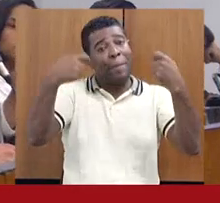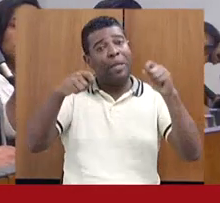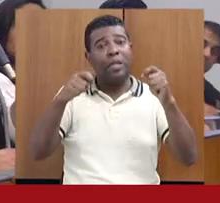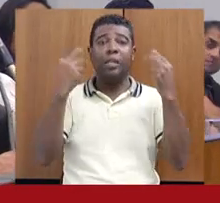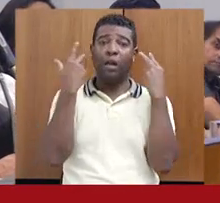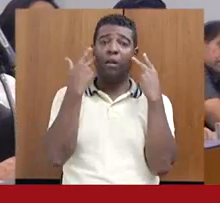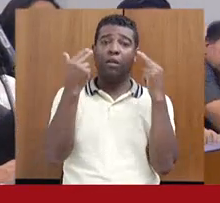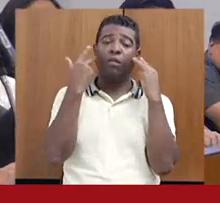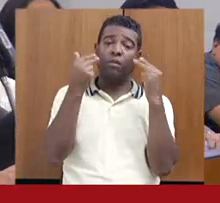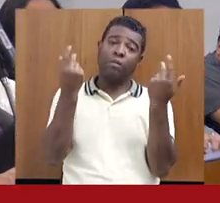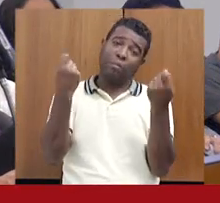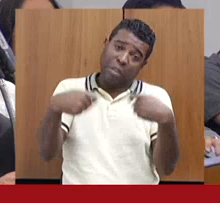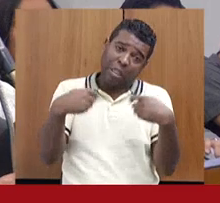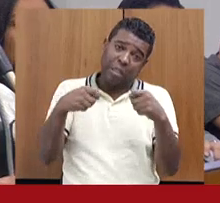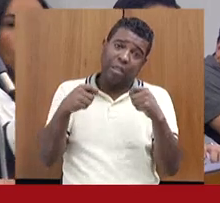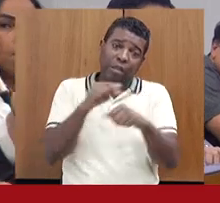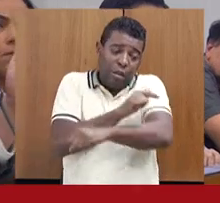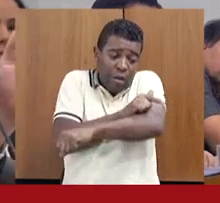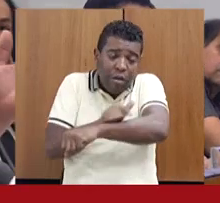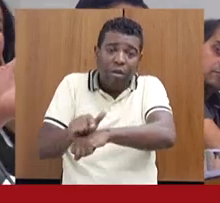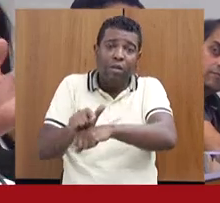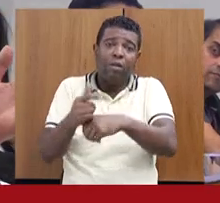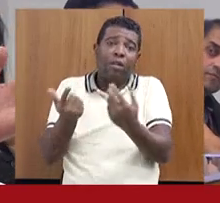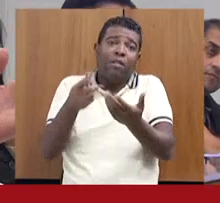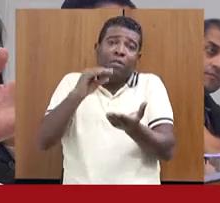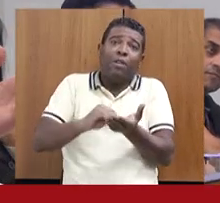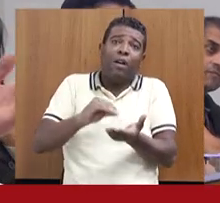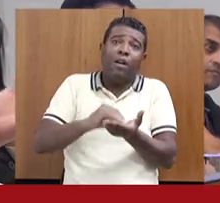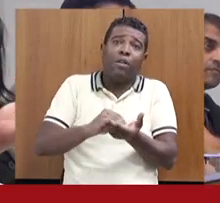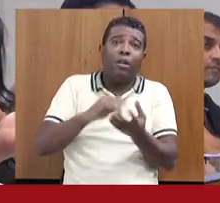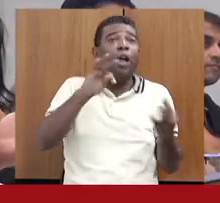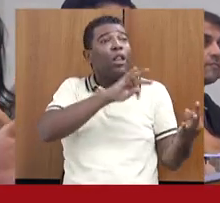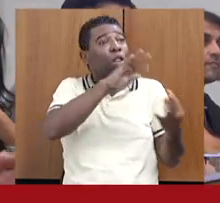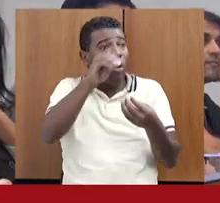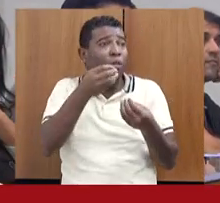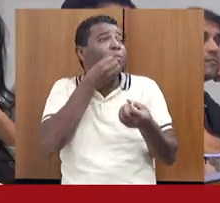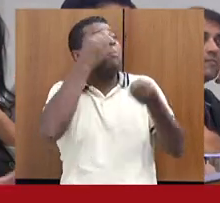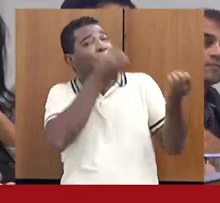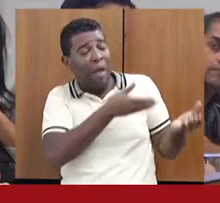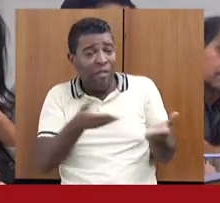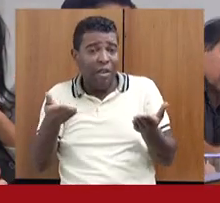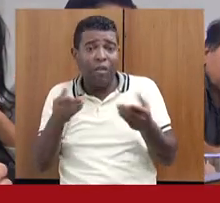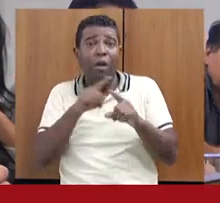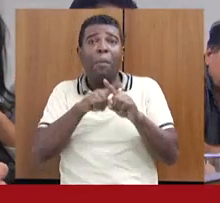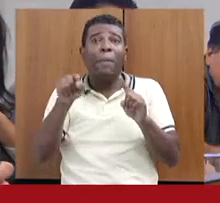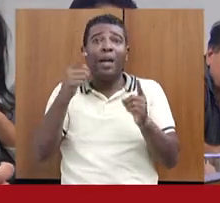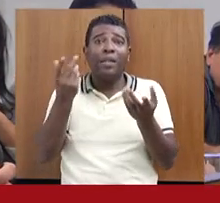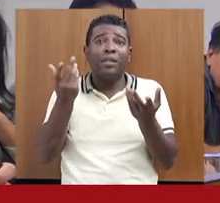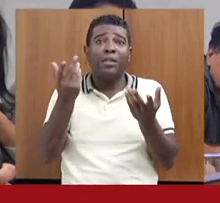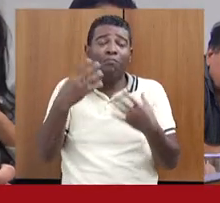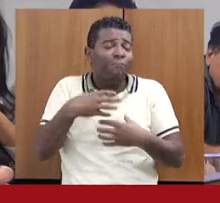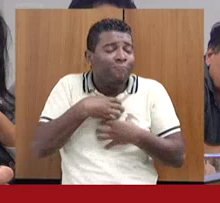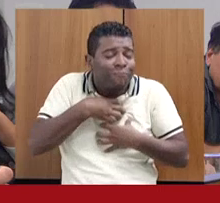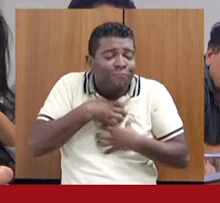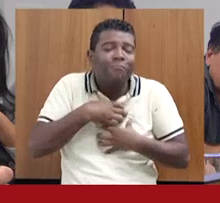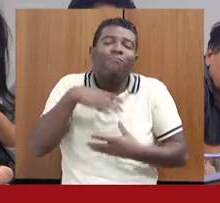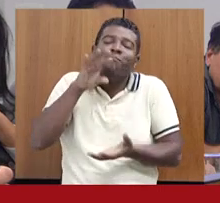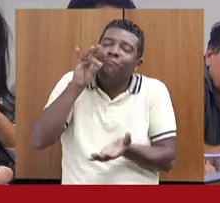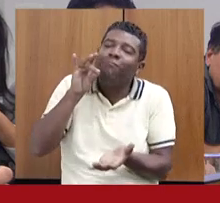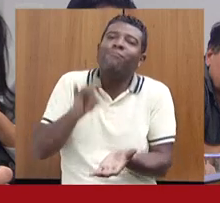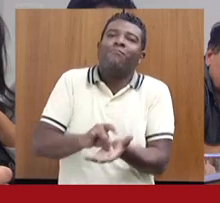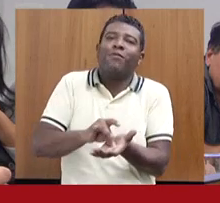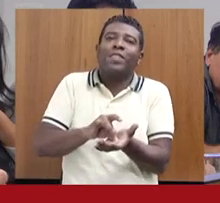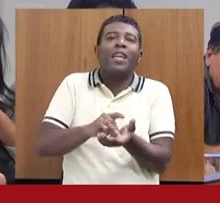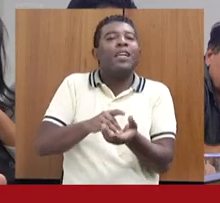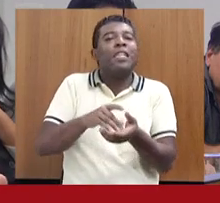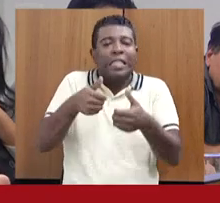Eu peço é isso, né? A todos vocês que estão aqui, vocês são muito bem-vindos. Mas dessa forma, secretário, sinceramente, presidente,